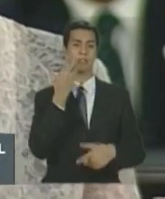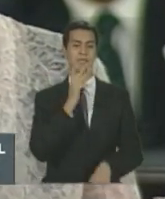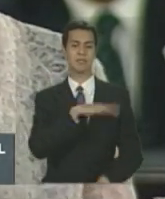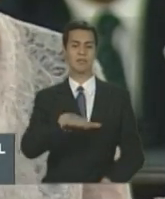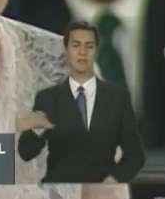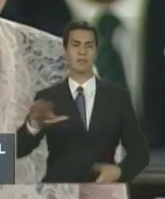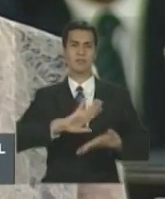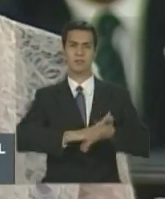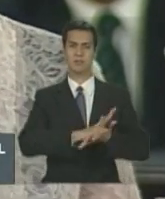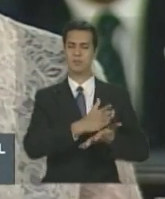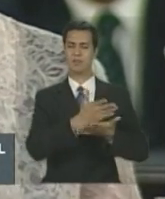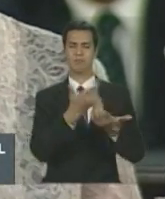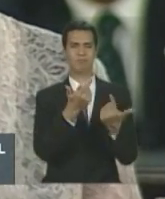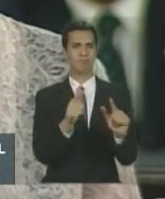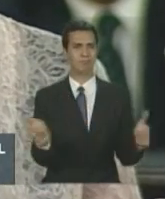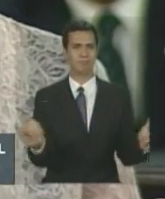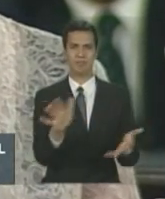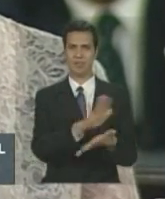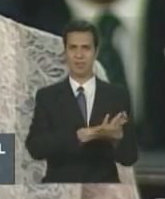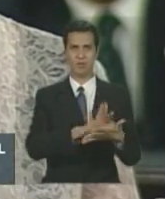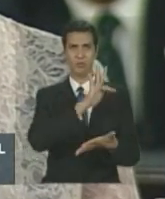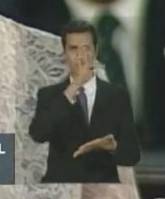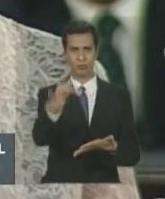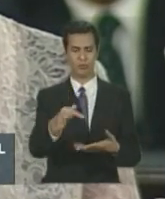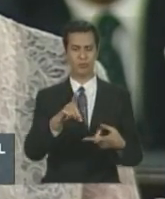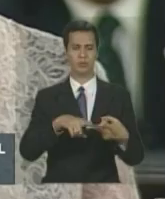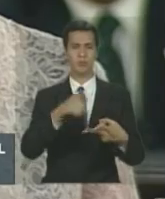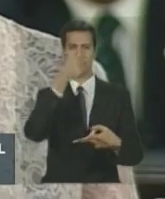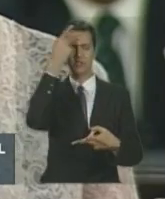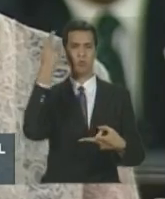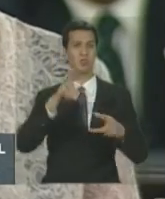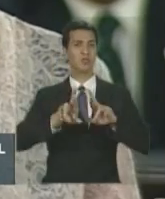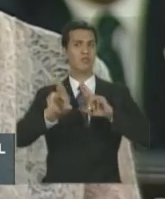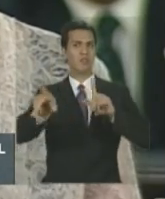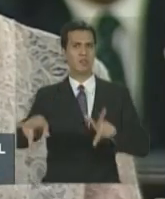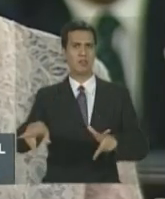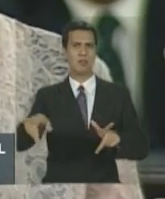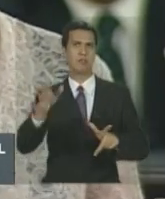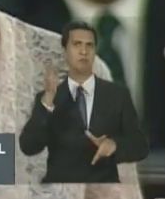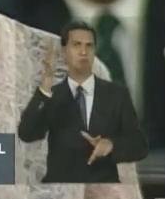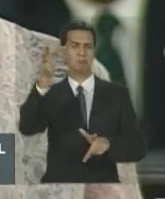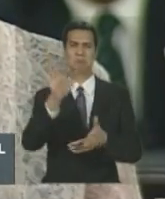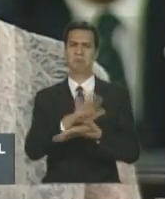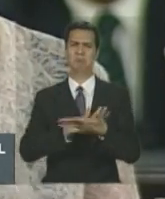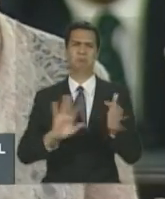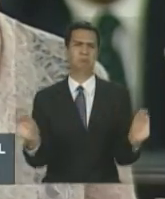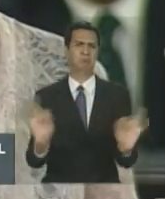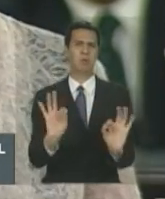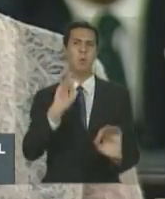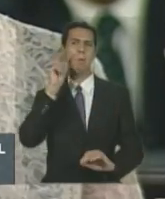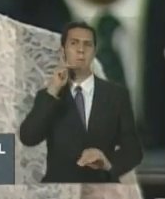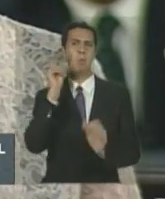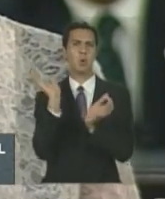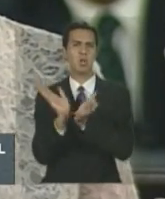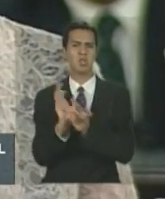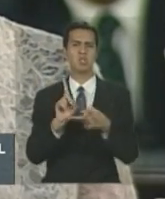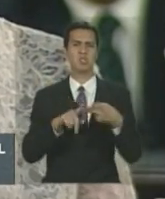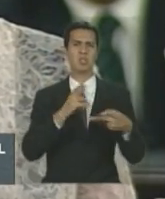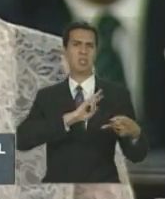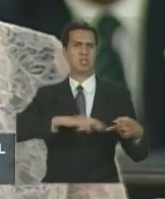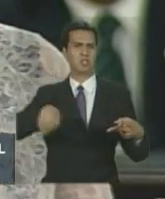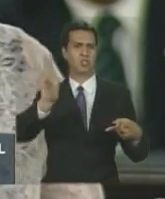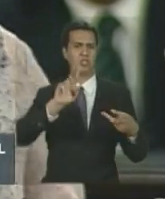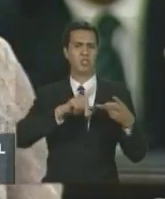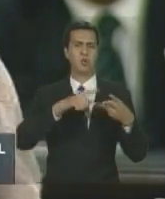discriminadas, que as pessoas não sejam diferenciadas por sua cor, opção política, opção